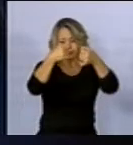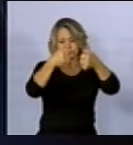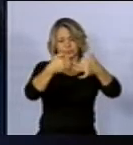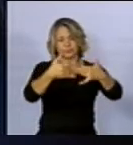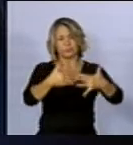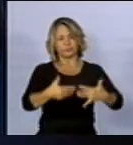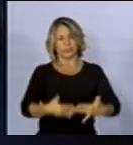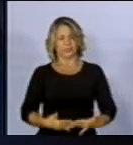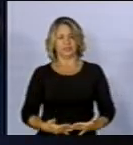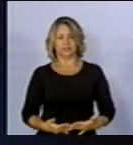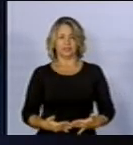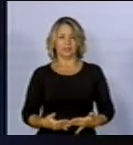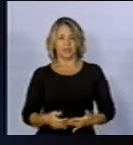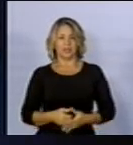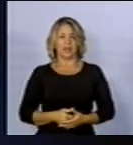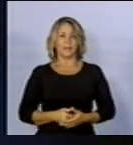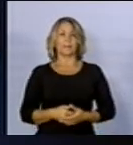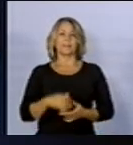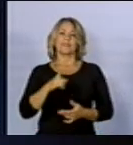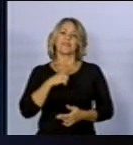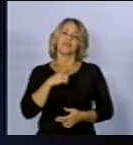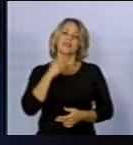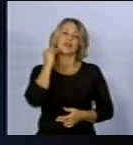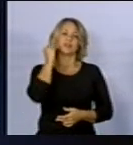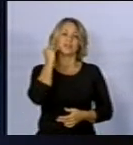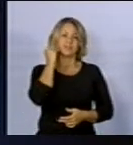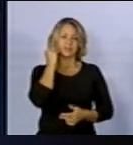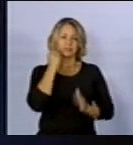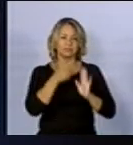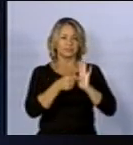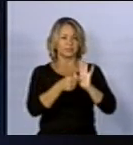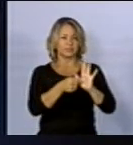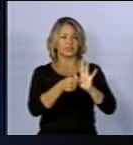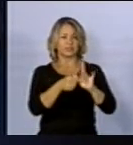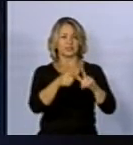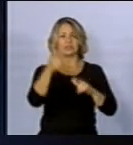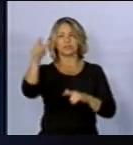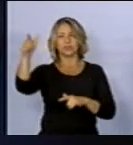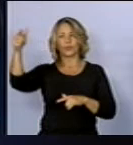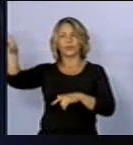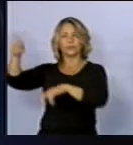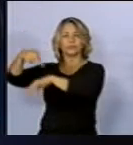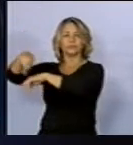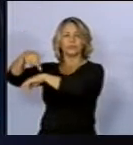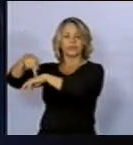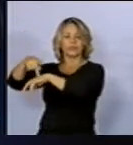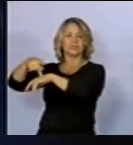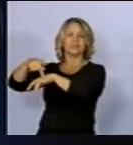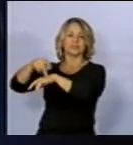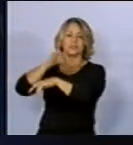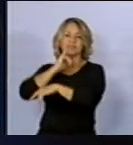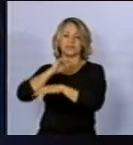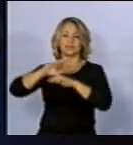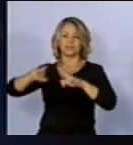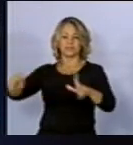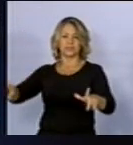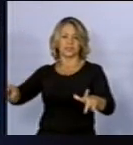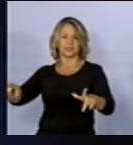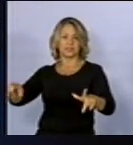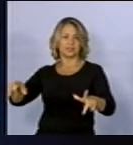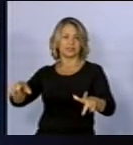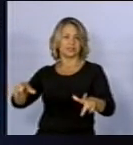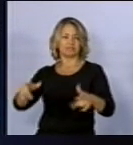detalhado aqui algum exemplo fornecido sobre outros países em que a diferença é